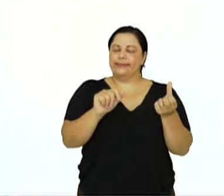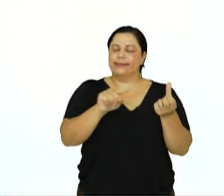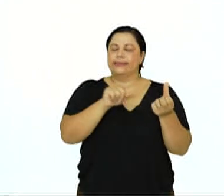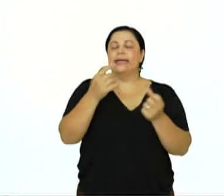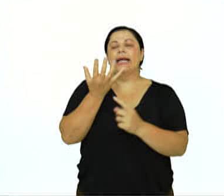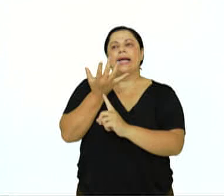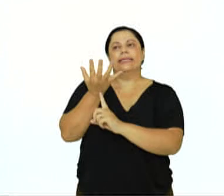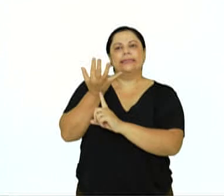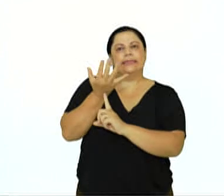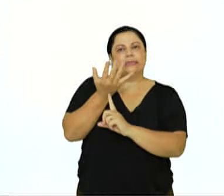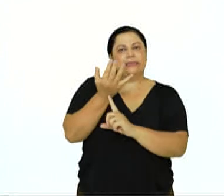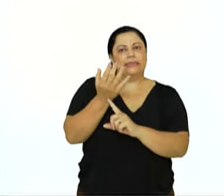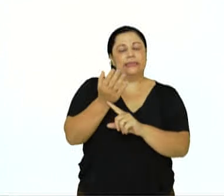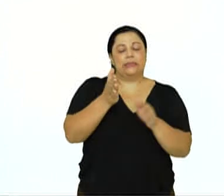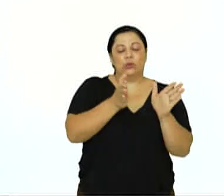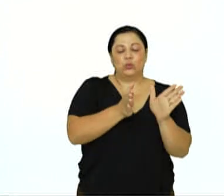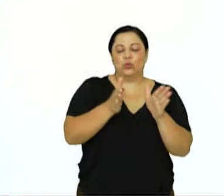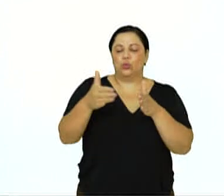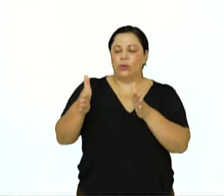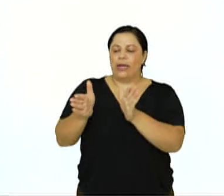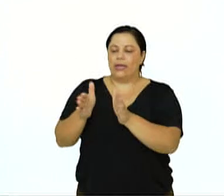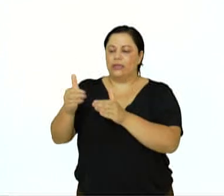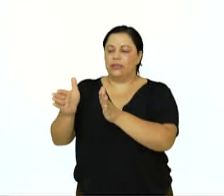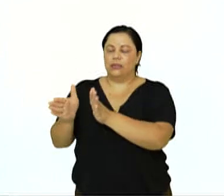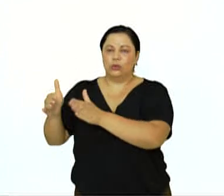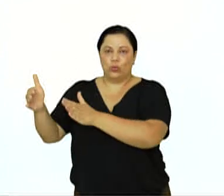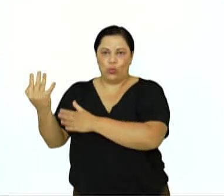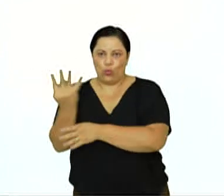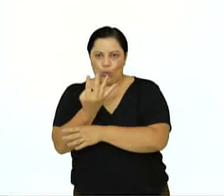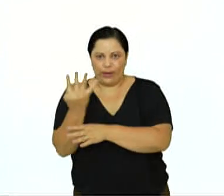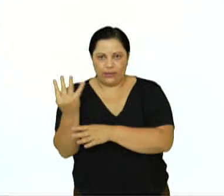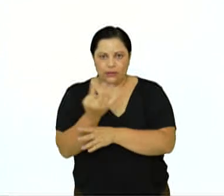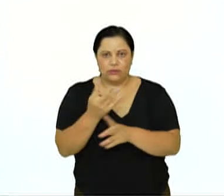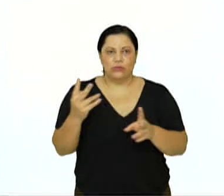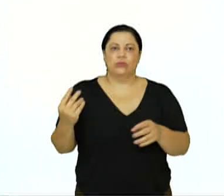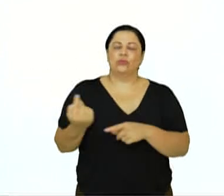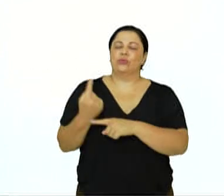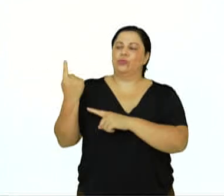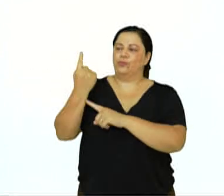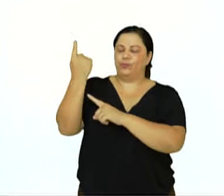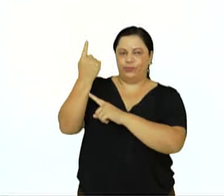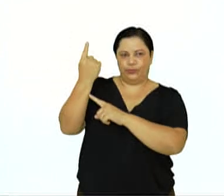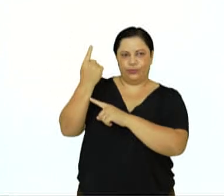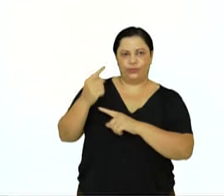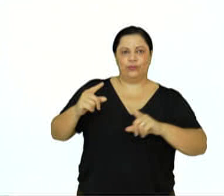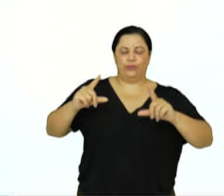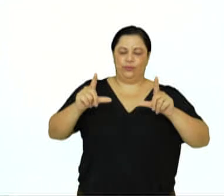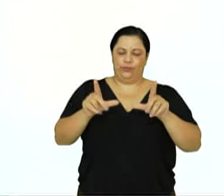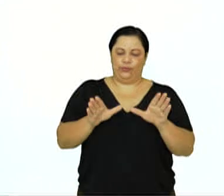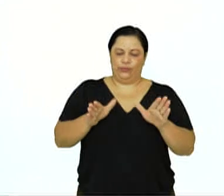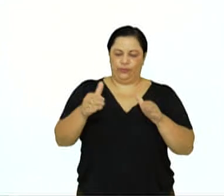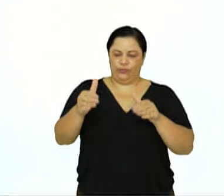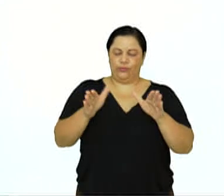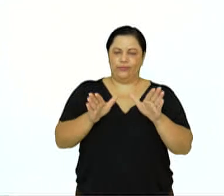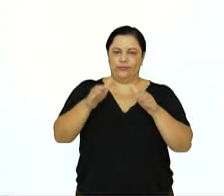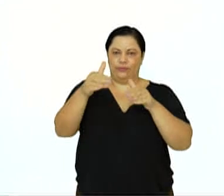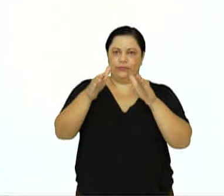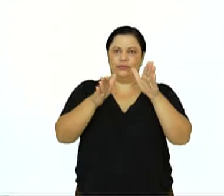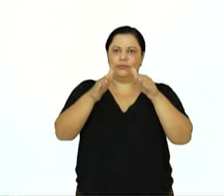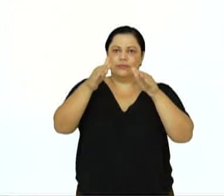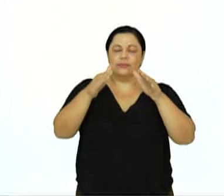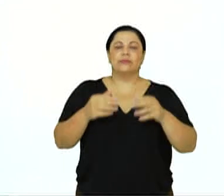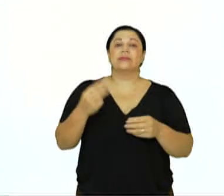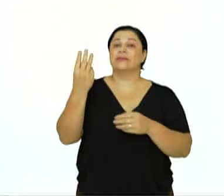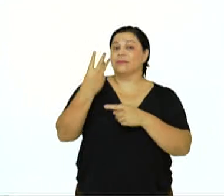por 4 blocos de mesma altura, 3 troncos de pirâmide de bases